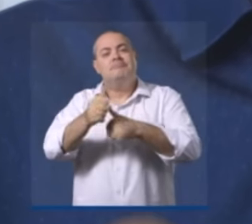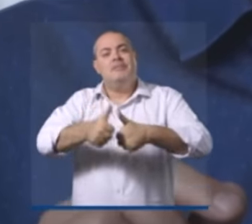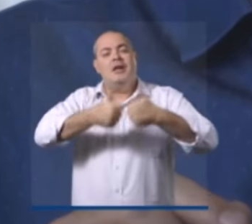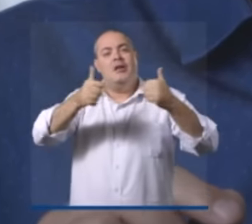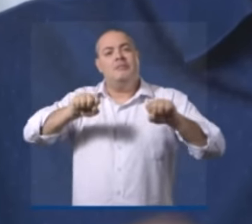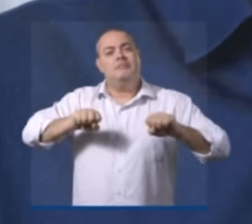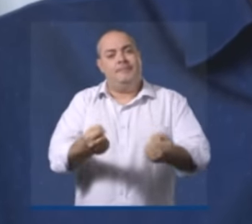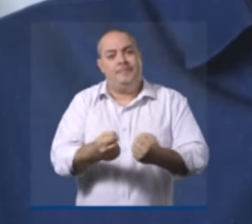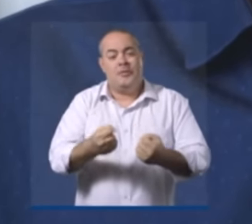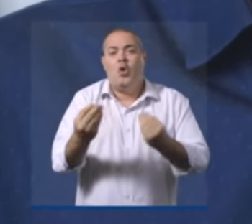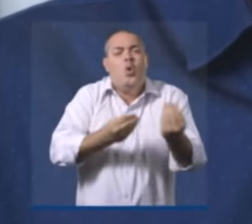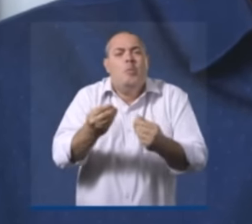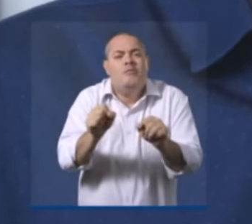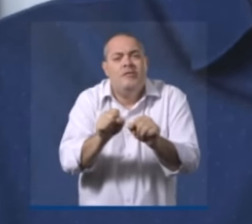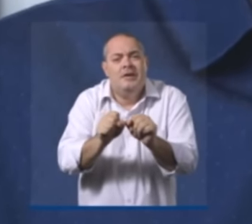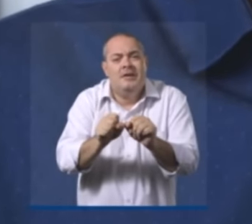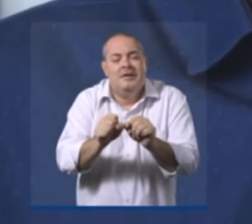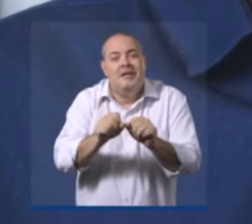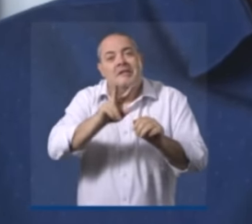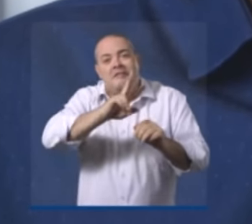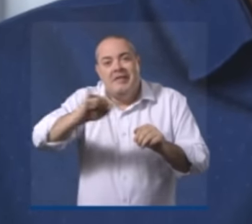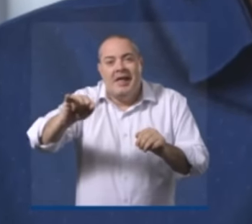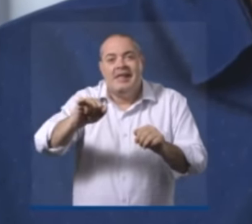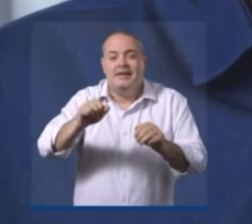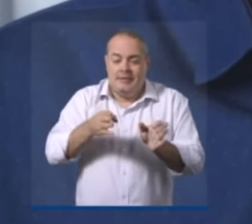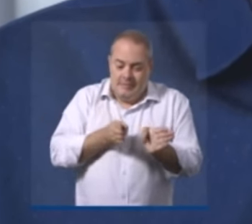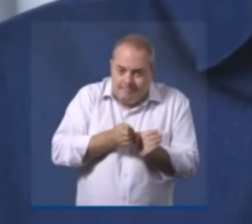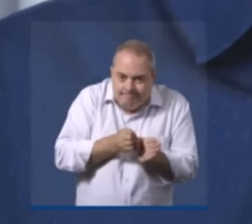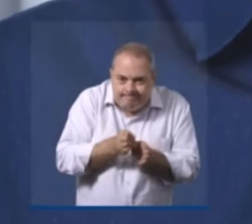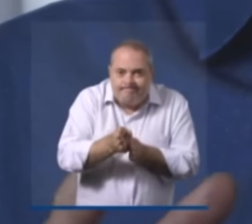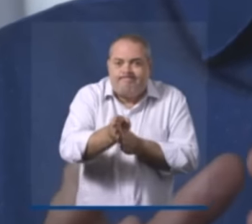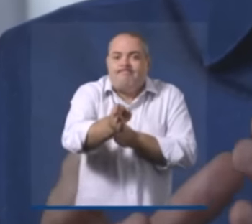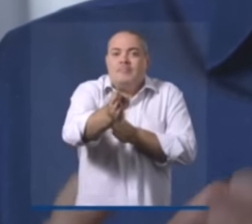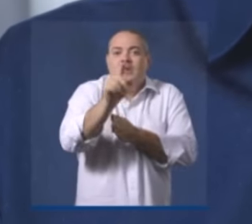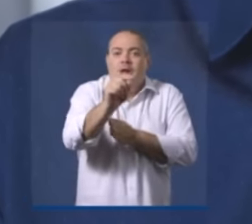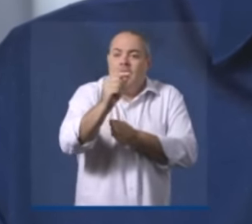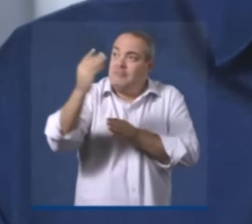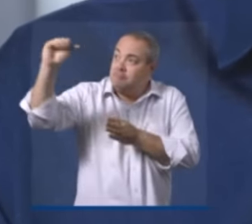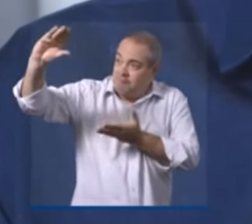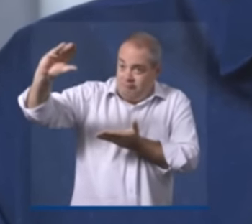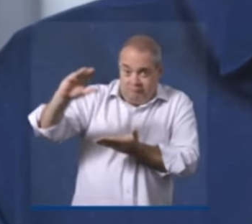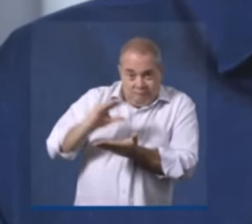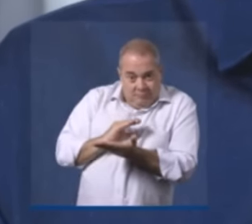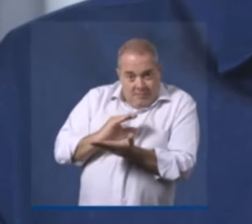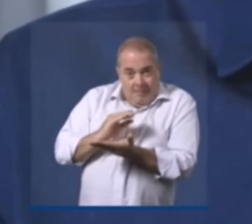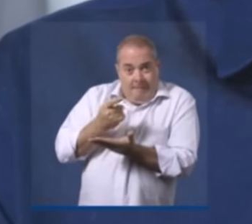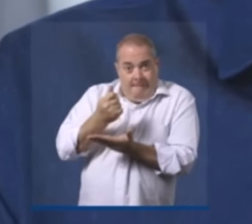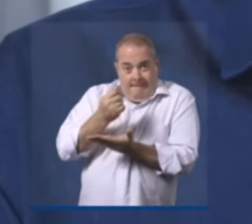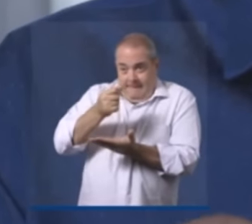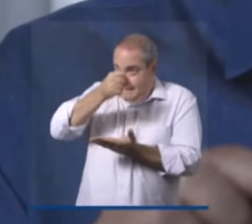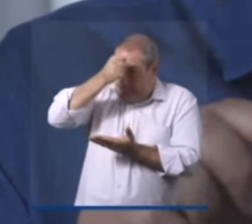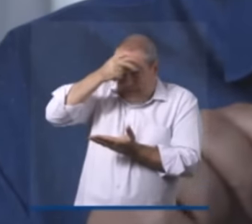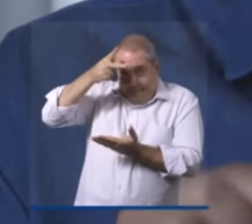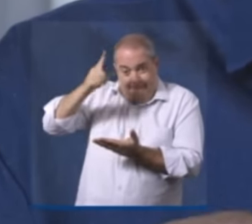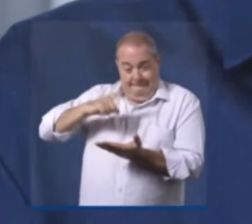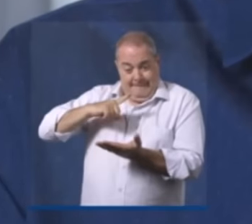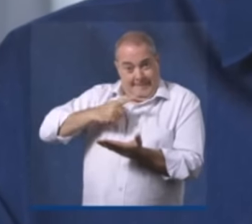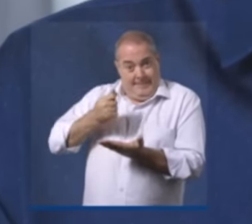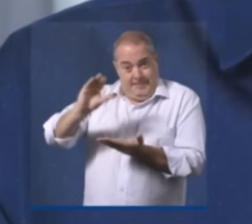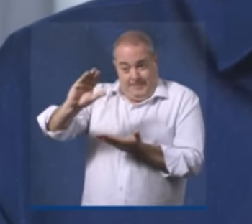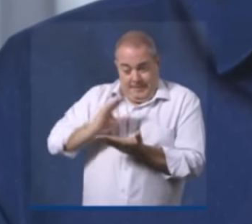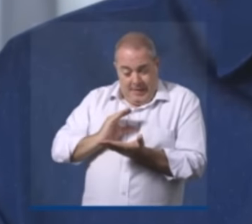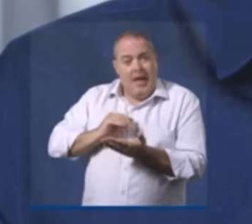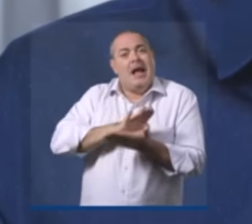bairro estarão mais protegidos. Como vamos fazer isso? Vamos redirecionar os recursos que já tem